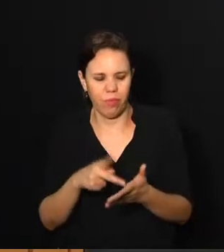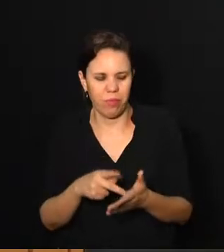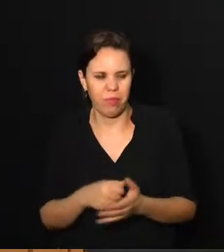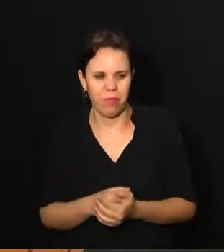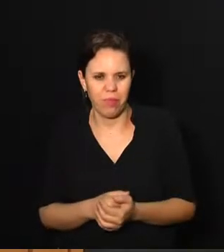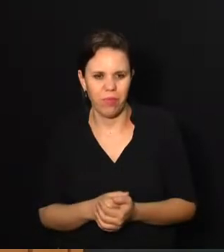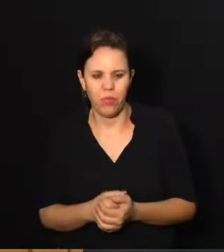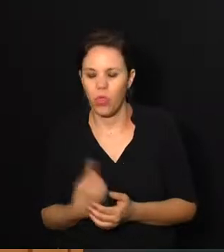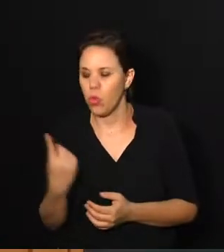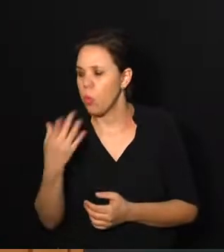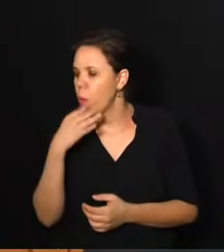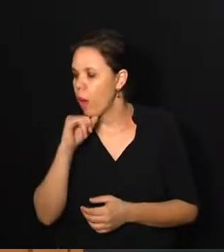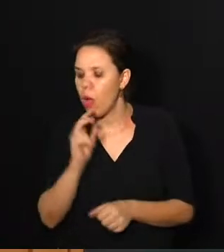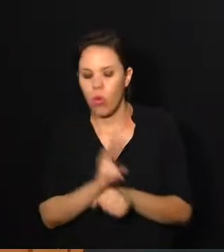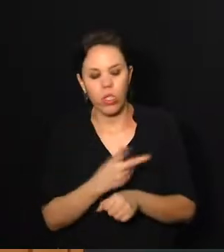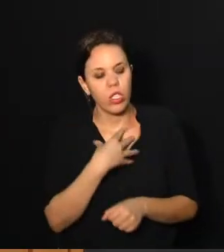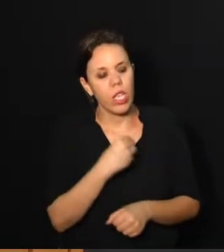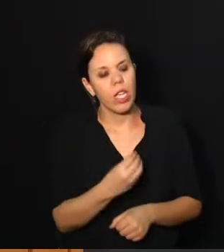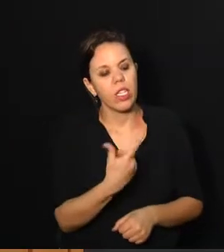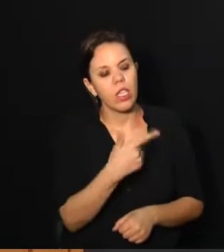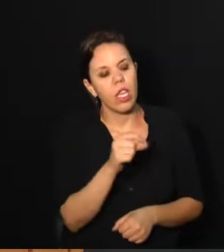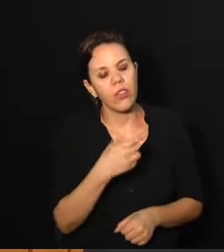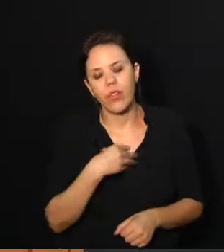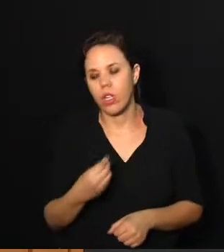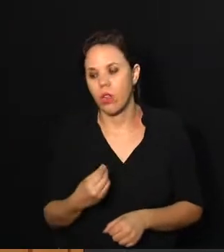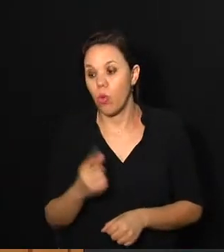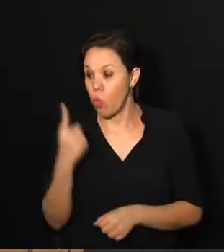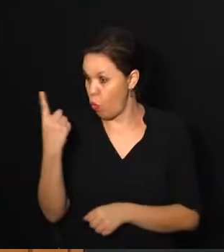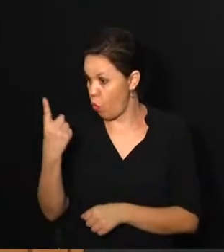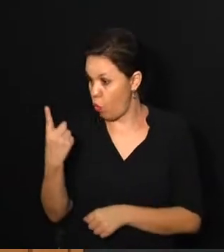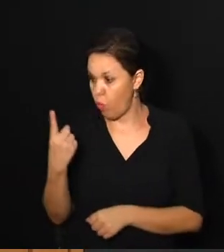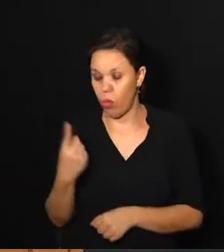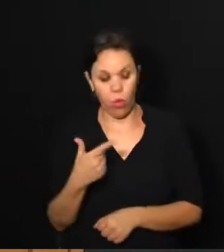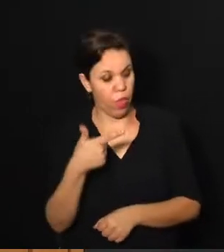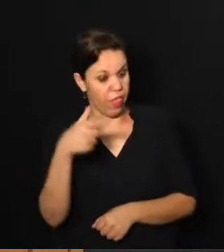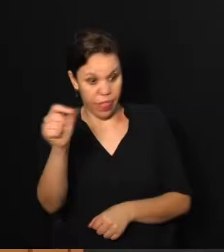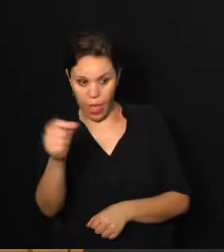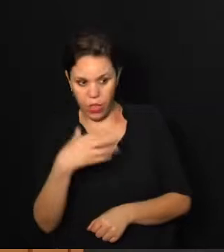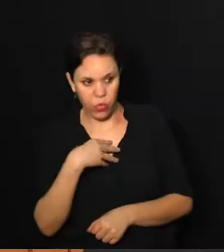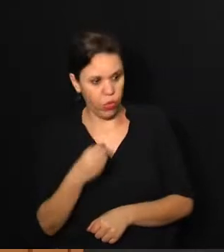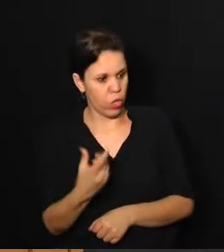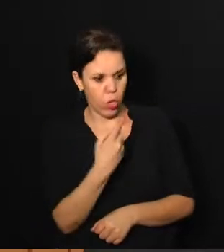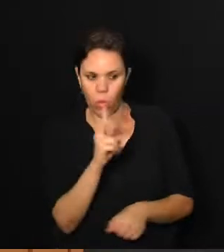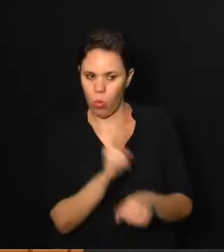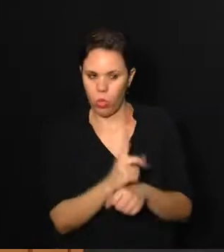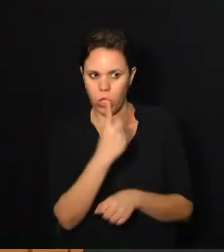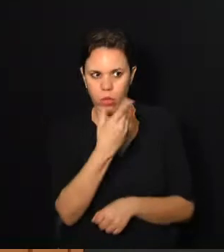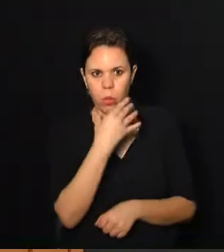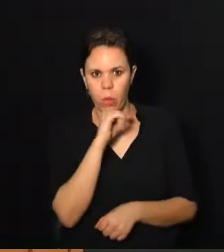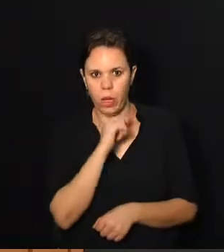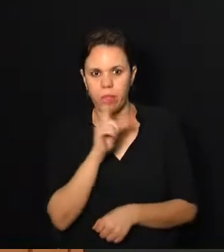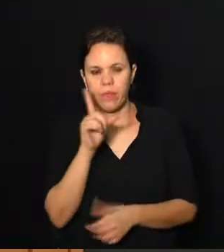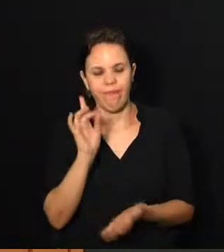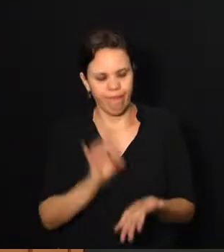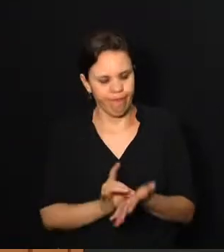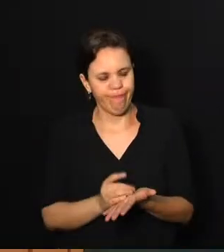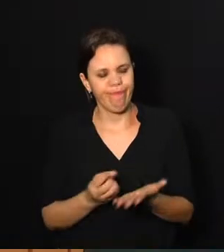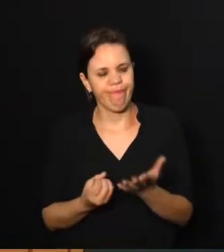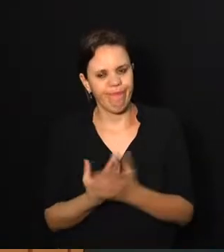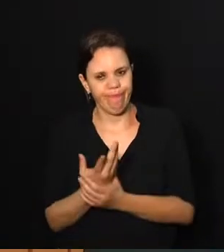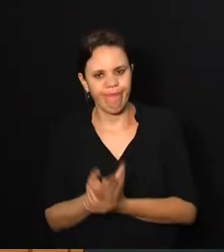Um pai cuida de 10 filhos. 10 filhos não cuida de um pai. Isso é fato.